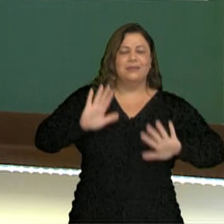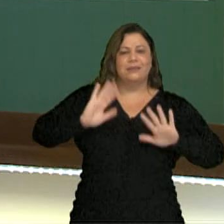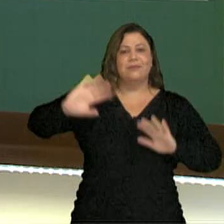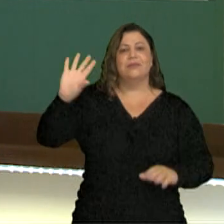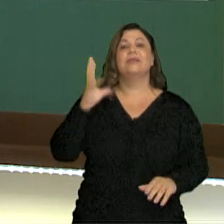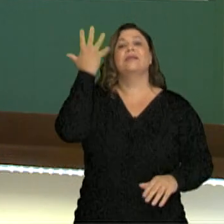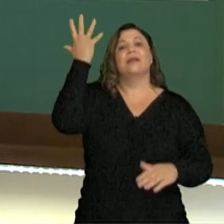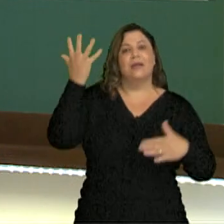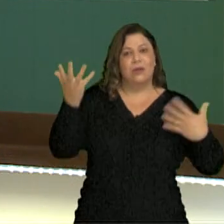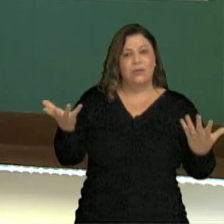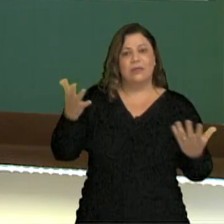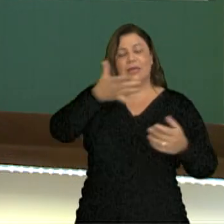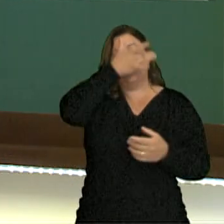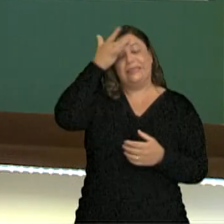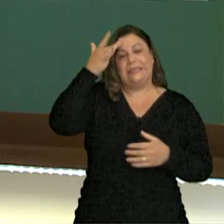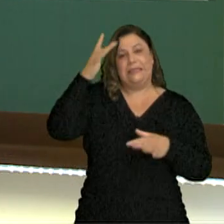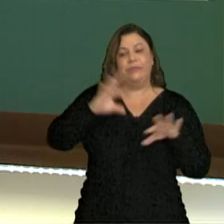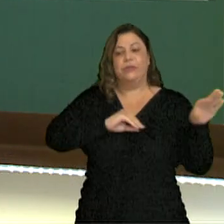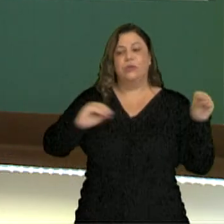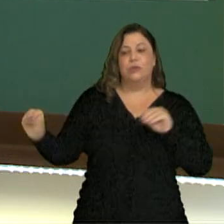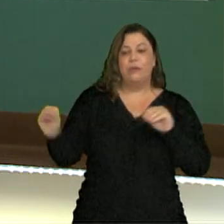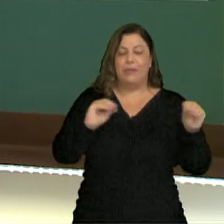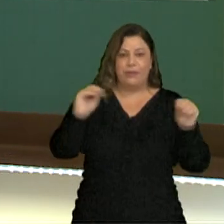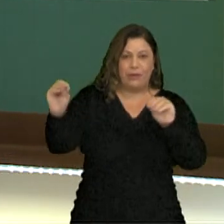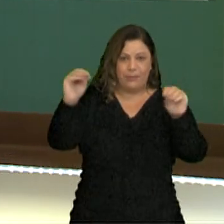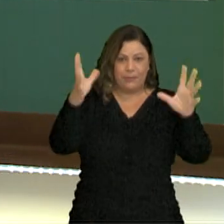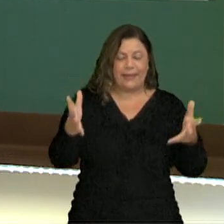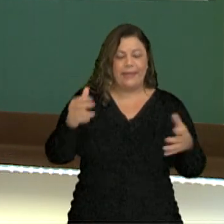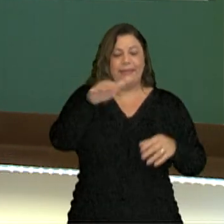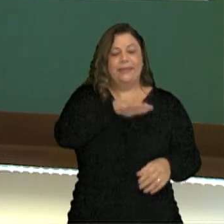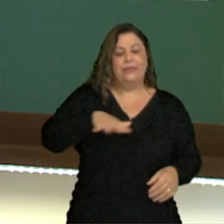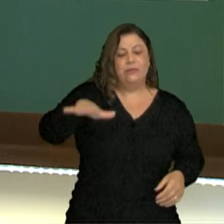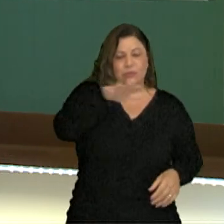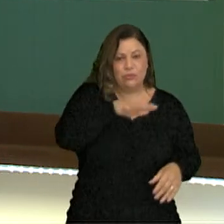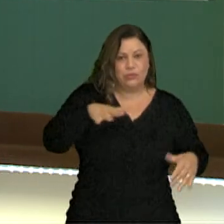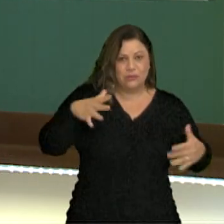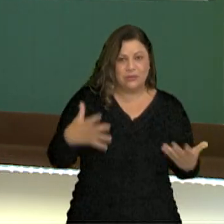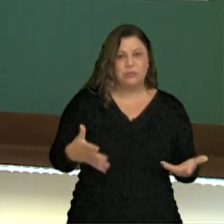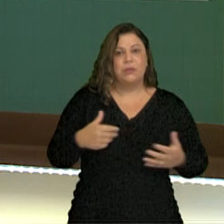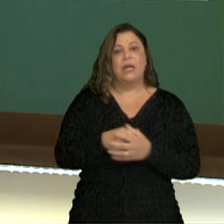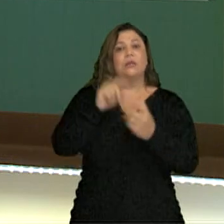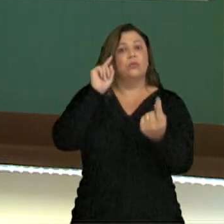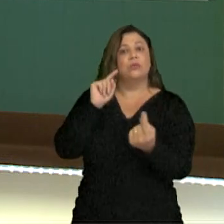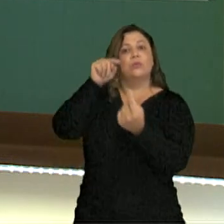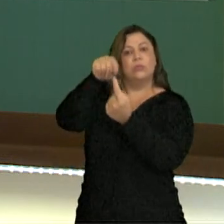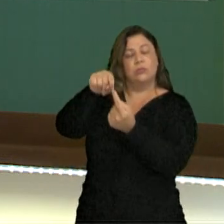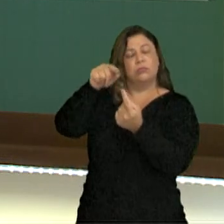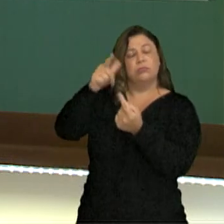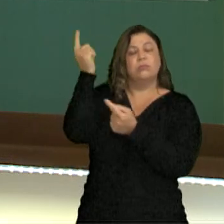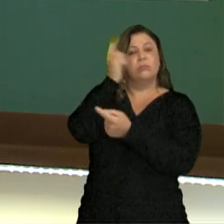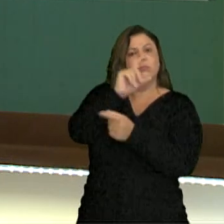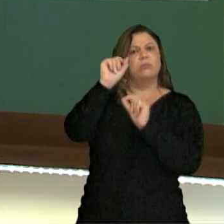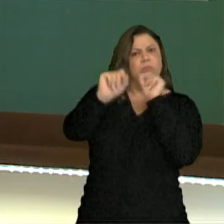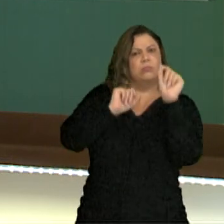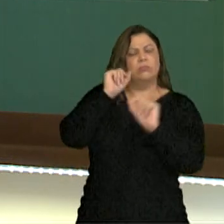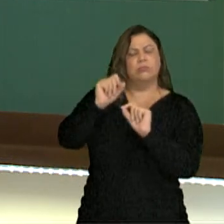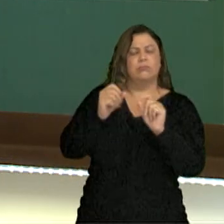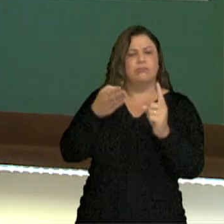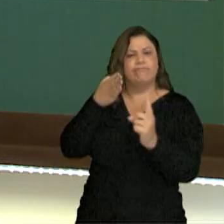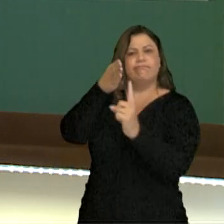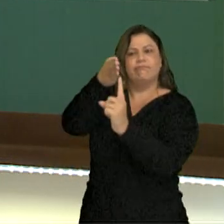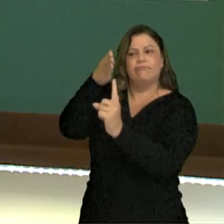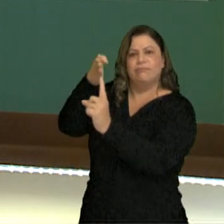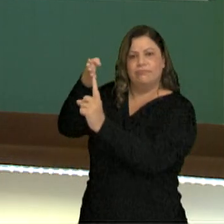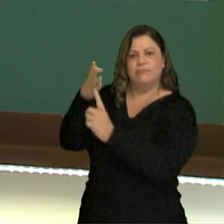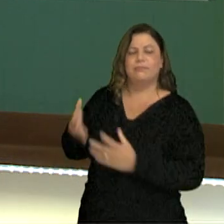pessoas acabam se deslocando aí dentro do espaço com o objetivo, né, de alcançar novas metas.